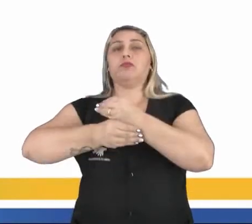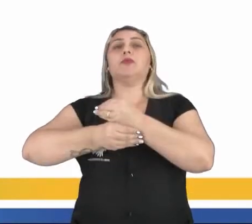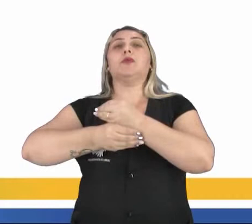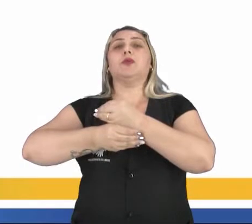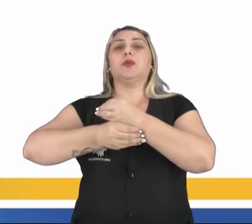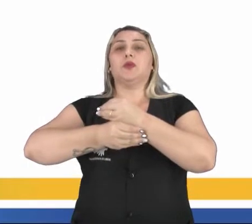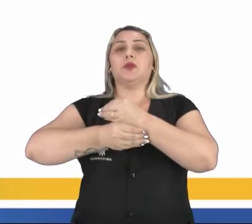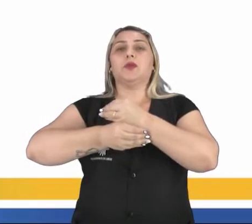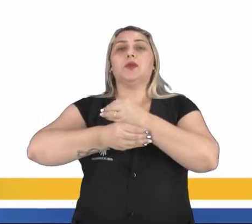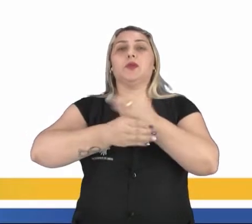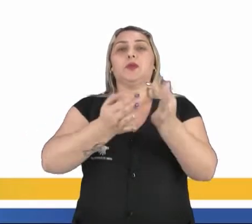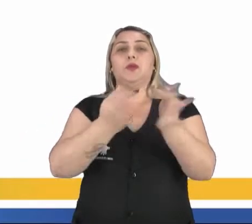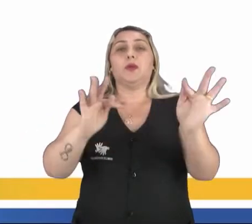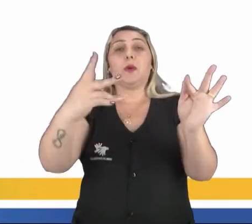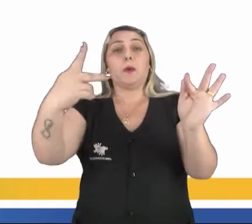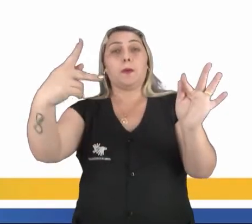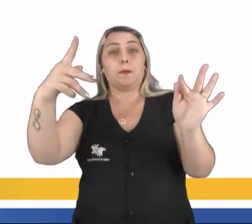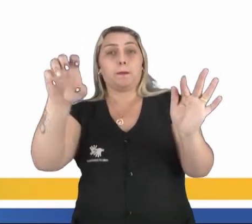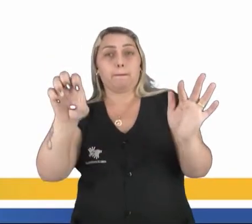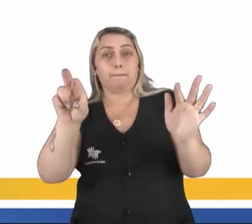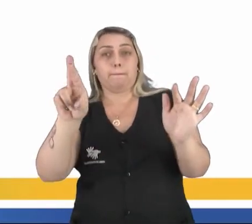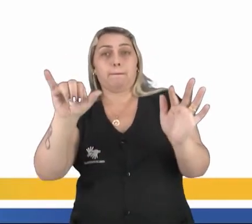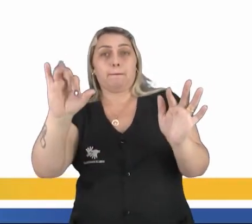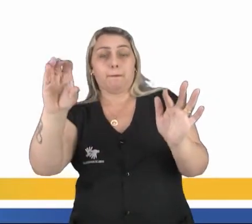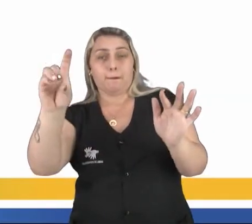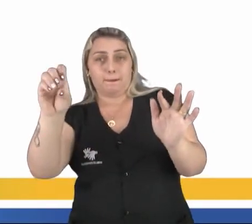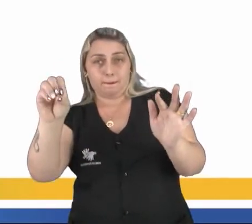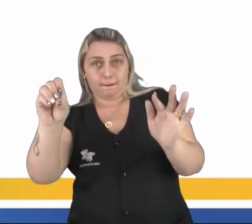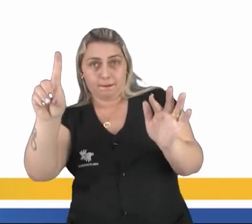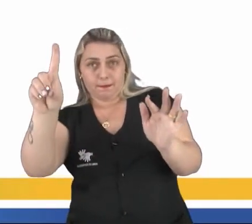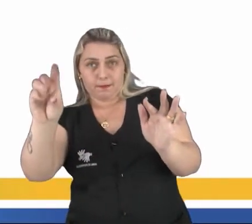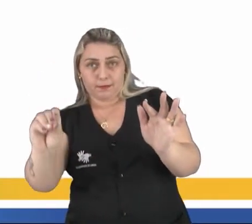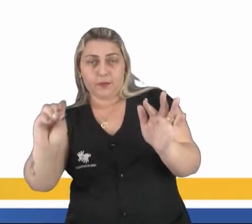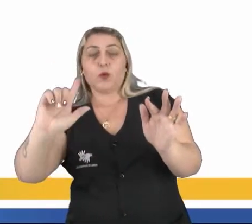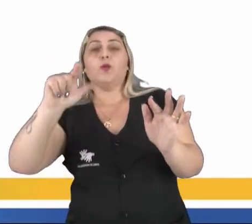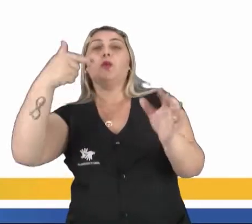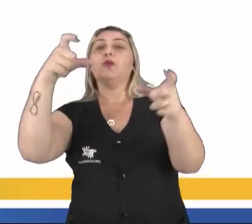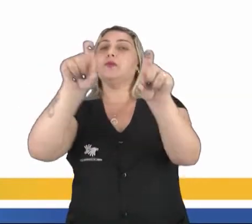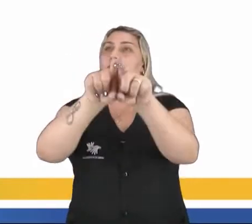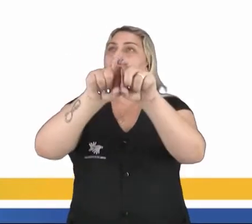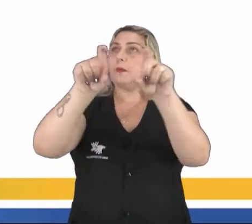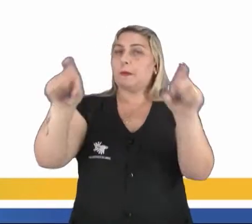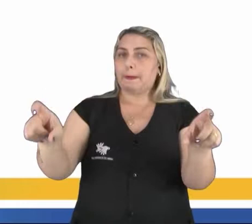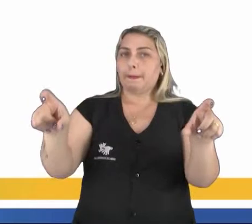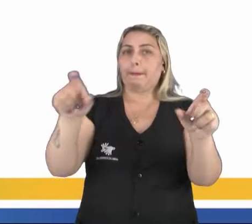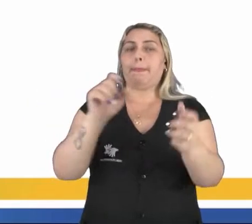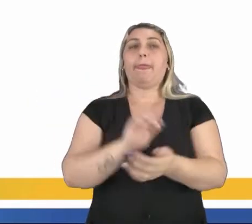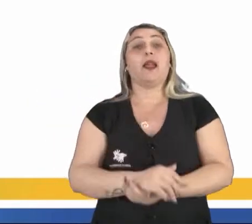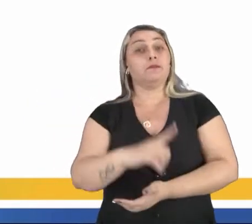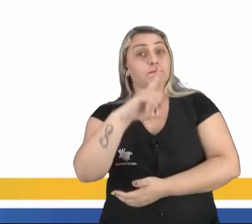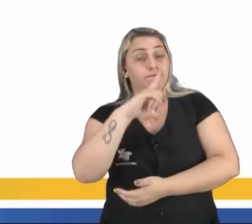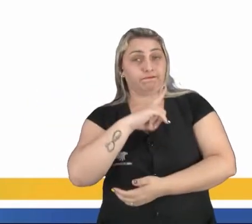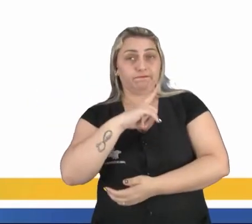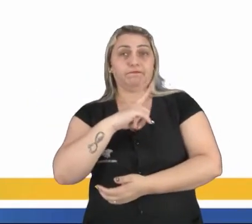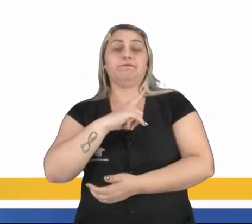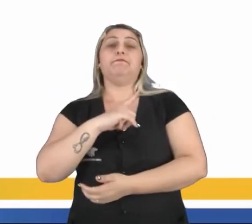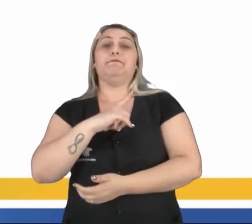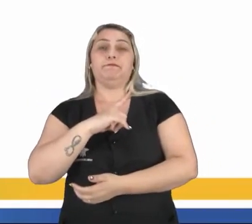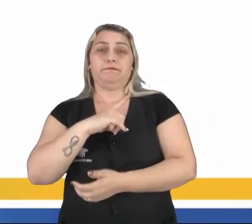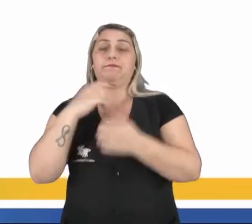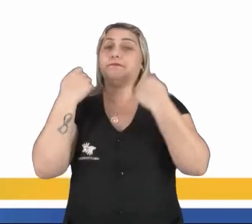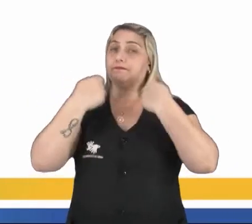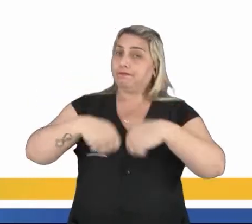o período, né? Quando passa a ser período composto com uma outra oração que tem a necessidade de